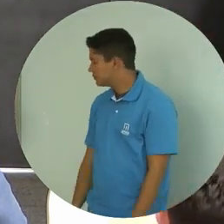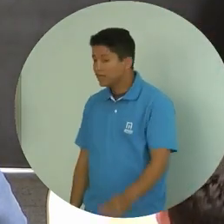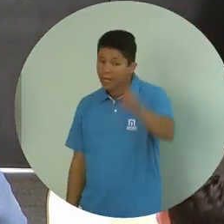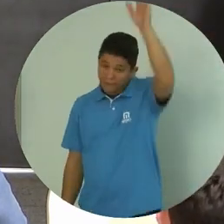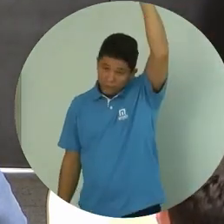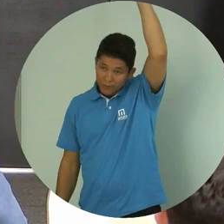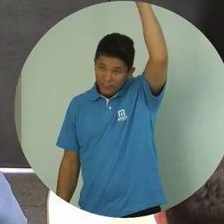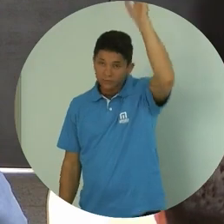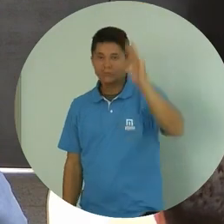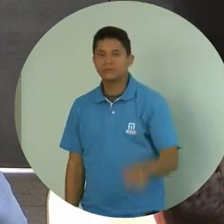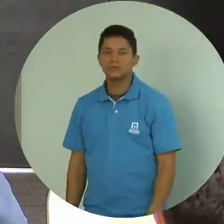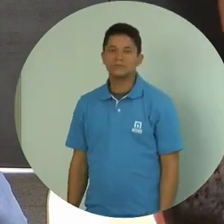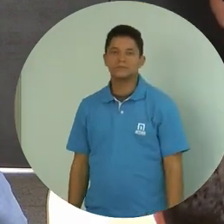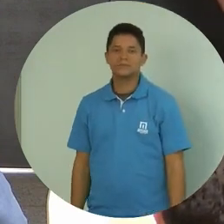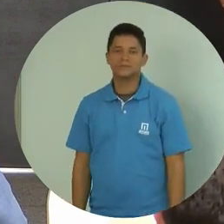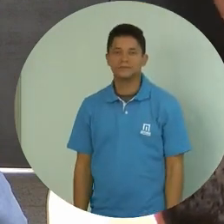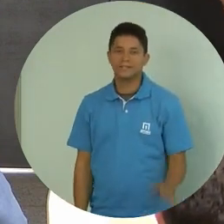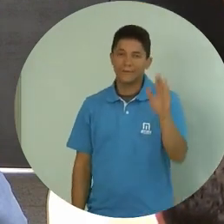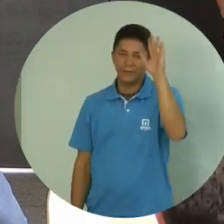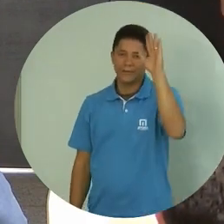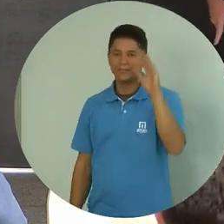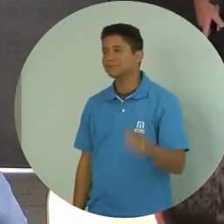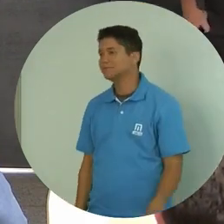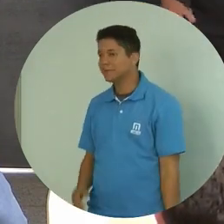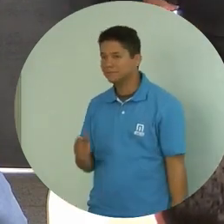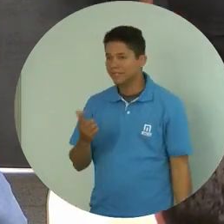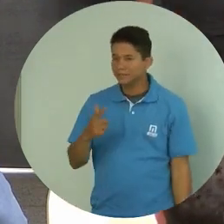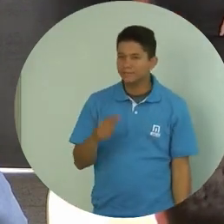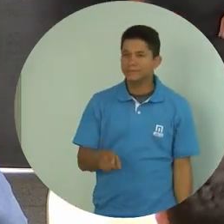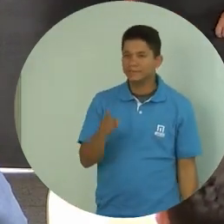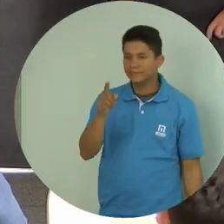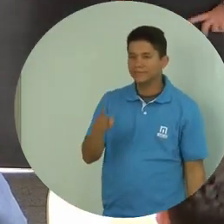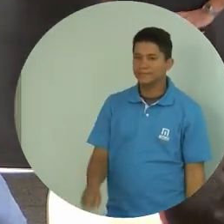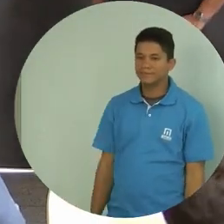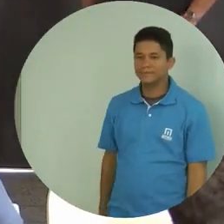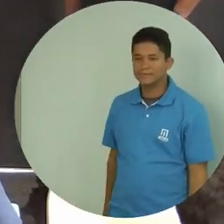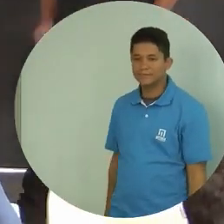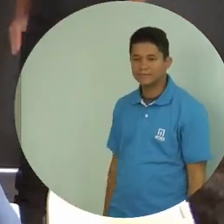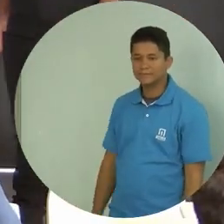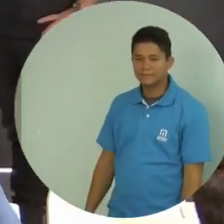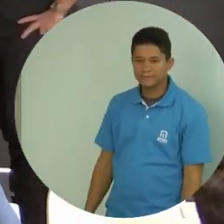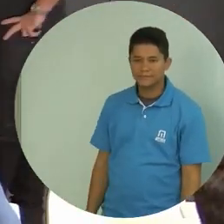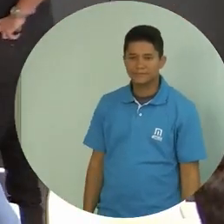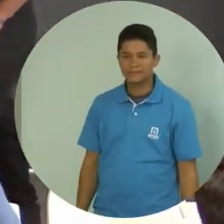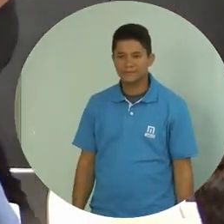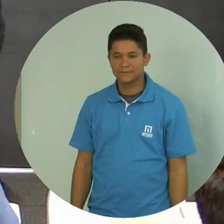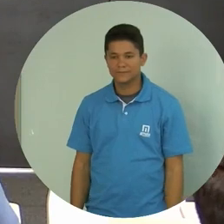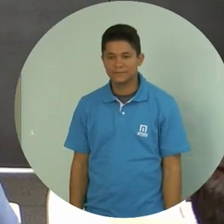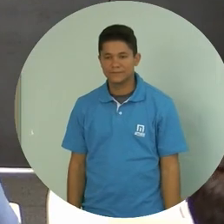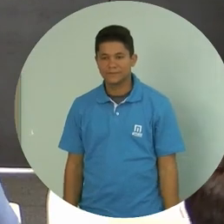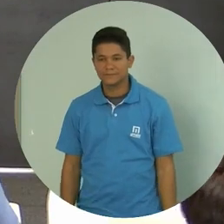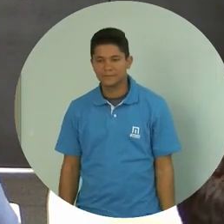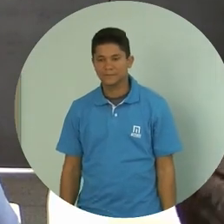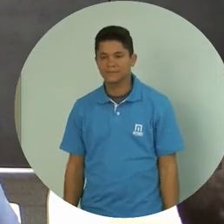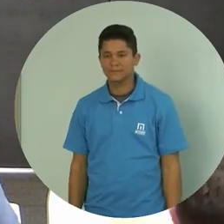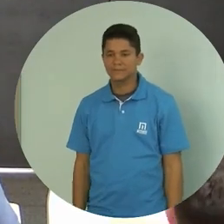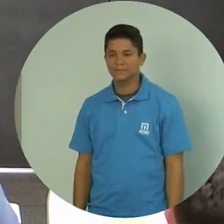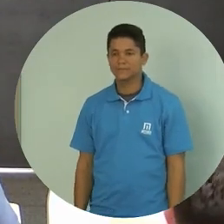braço aí, pessoal. Fica à vontade. Não? Lá atrás.